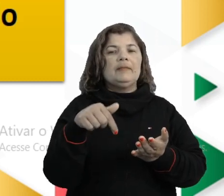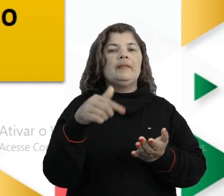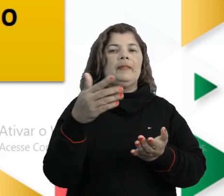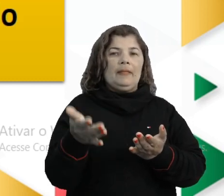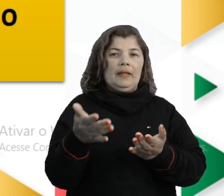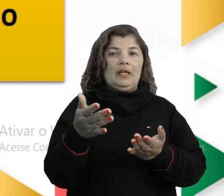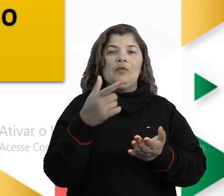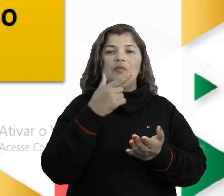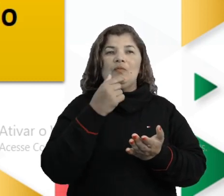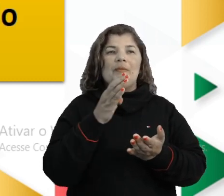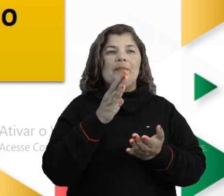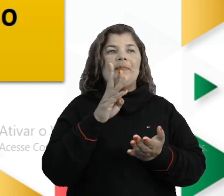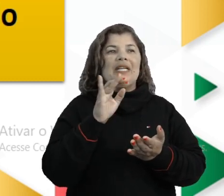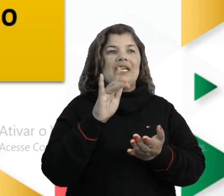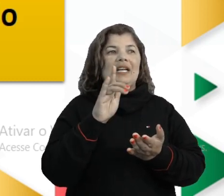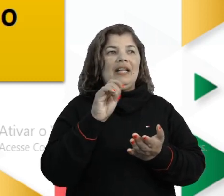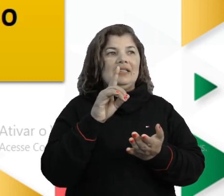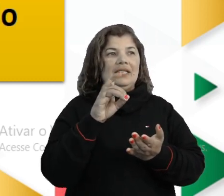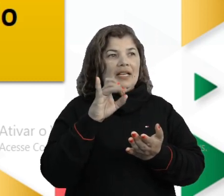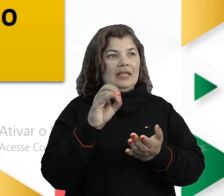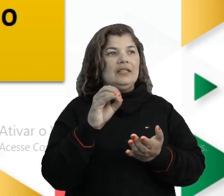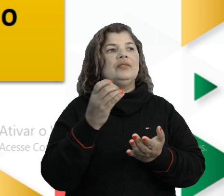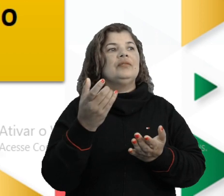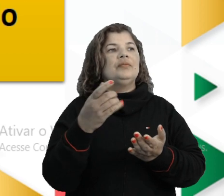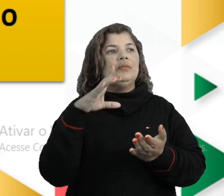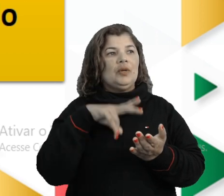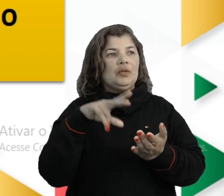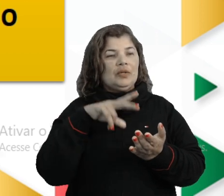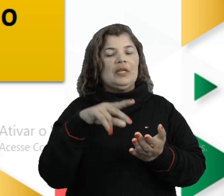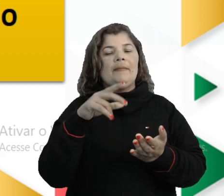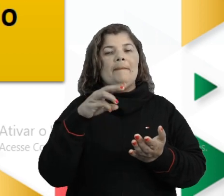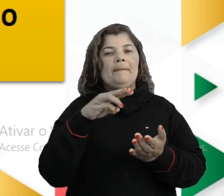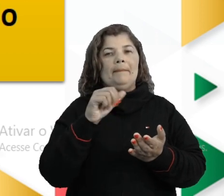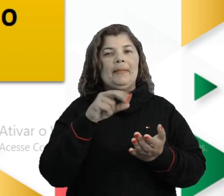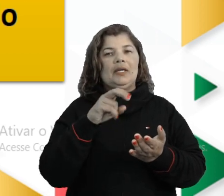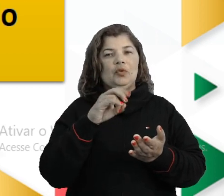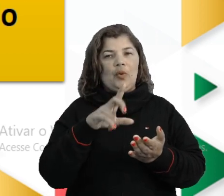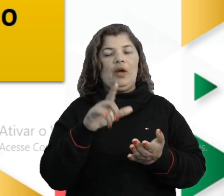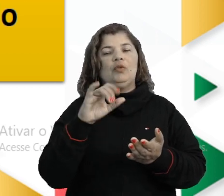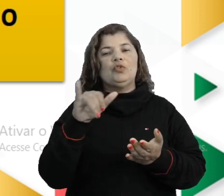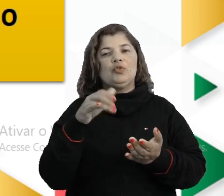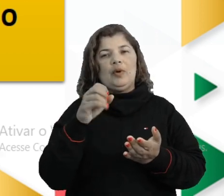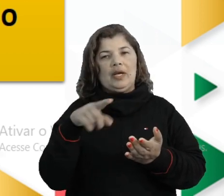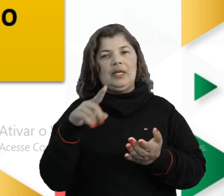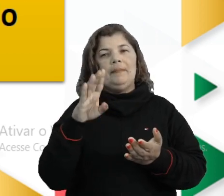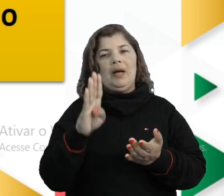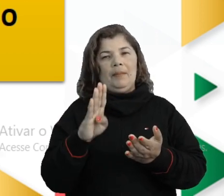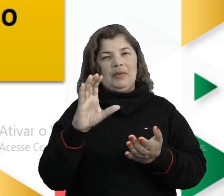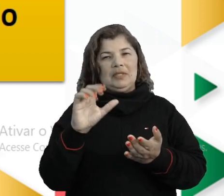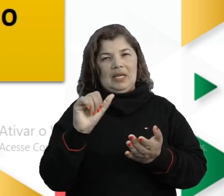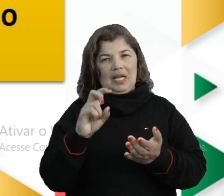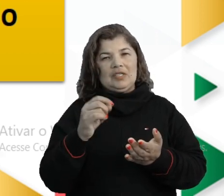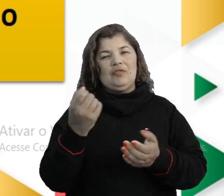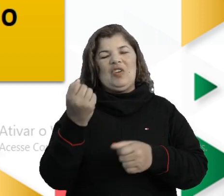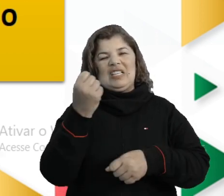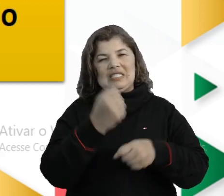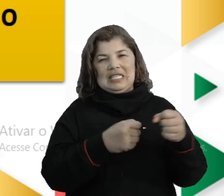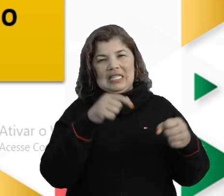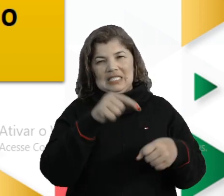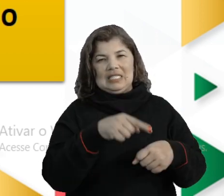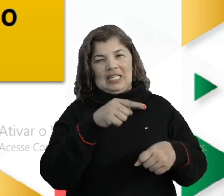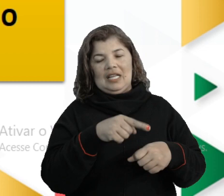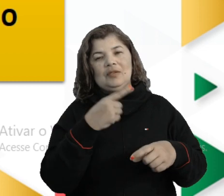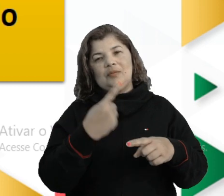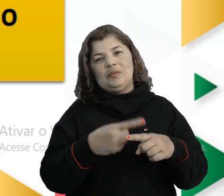o brigadeiro português Manuel Joaquim Barbosa de Castro foi assassinado ao realizar a ordem do governador